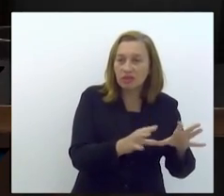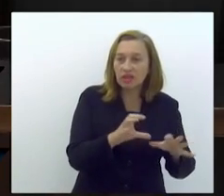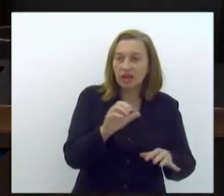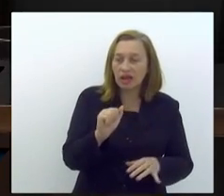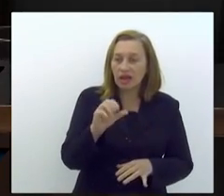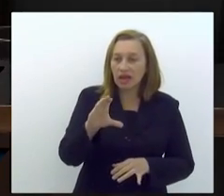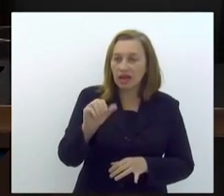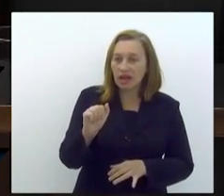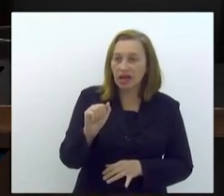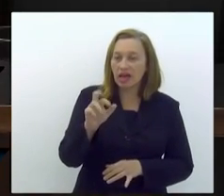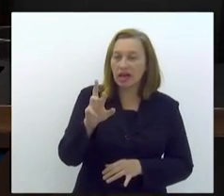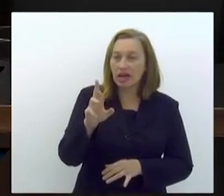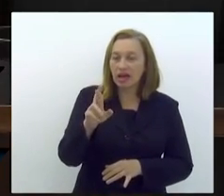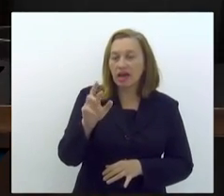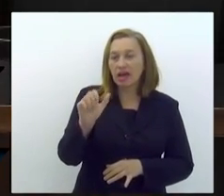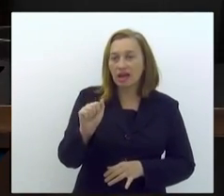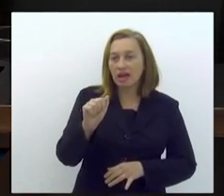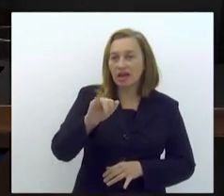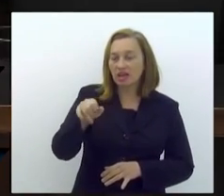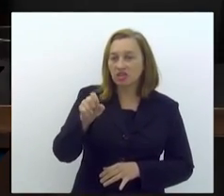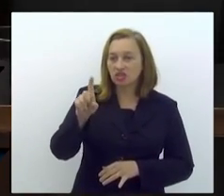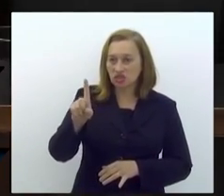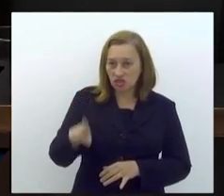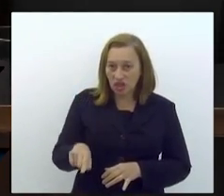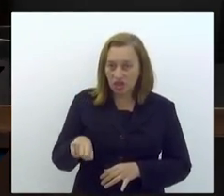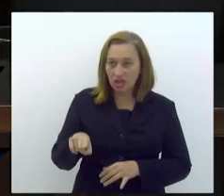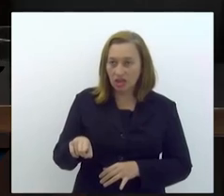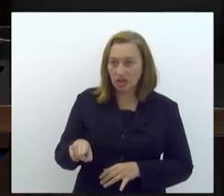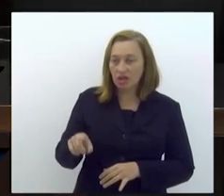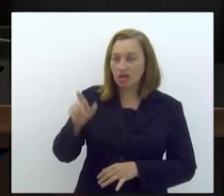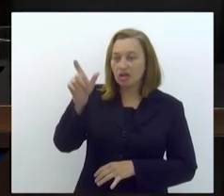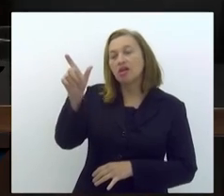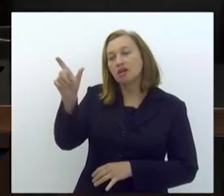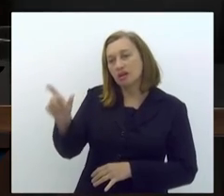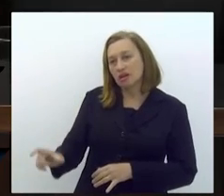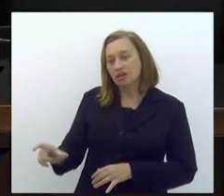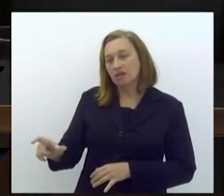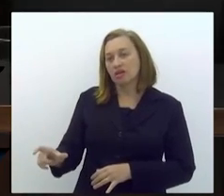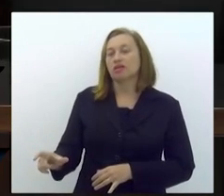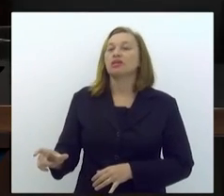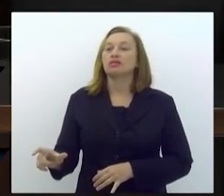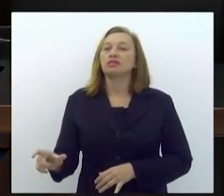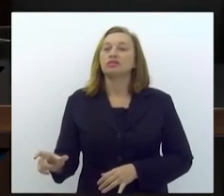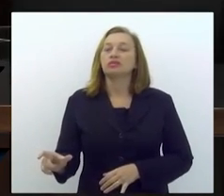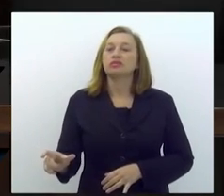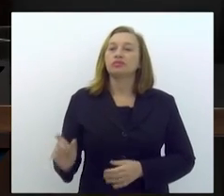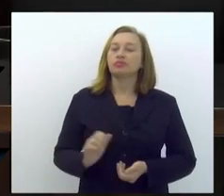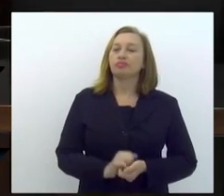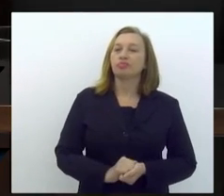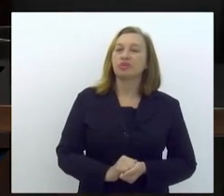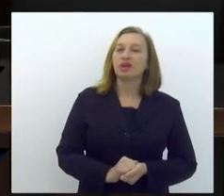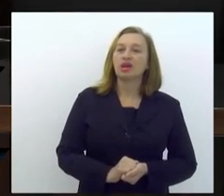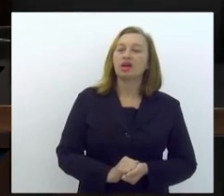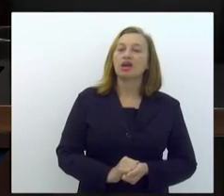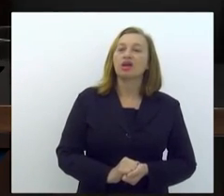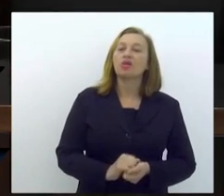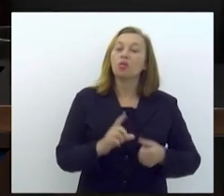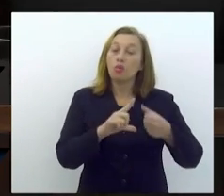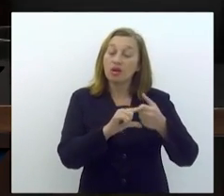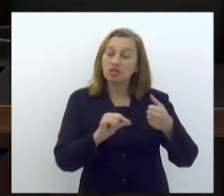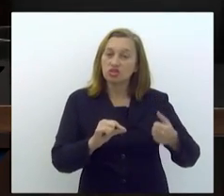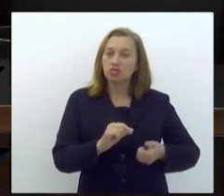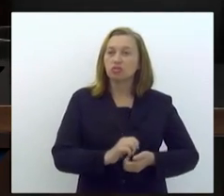produto primordial do Ofício das baianas do acarajé na forma do artigo 24 na forma do